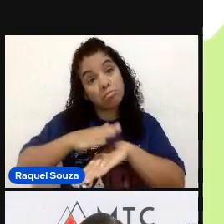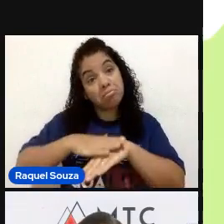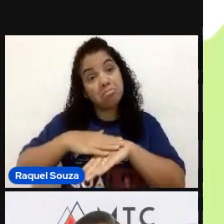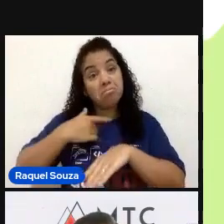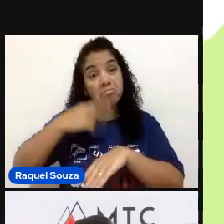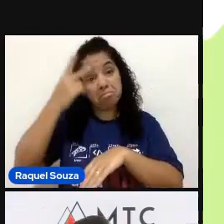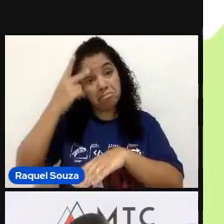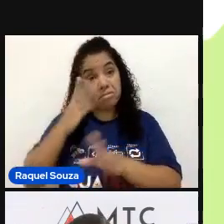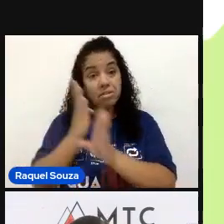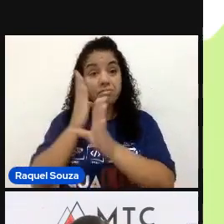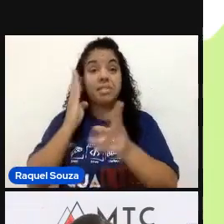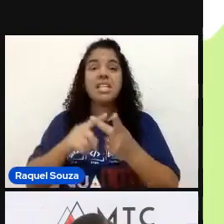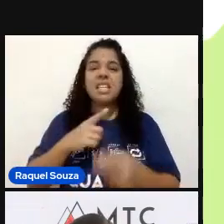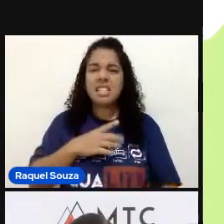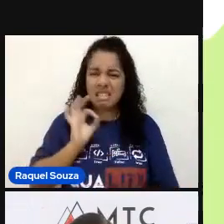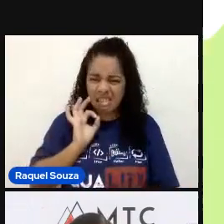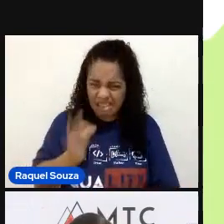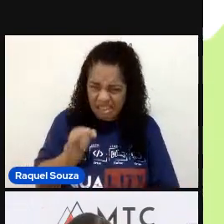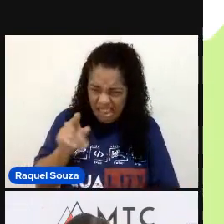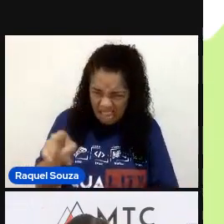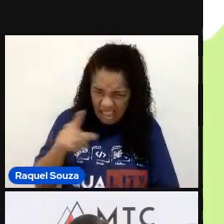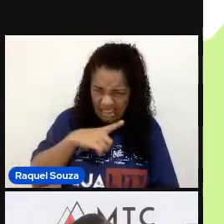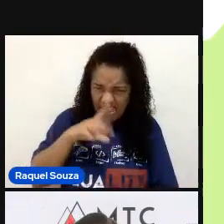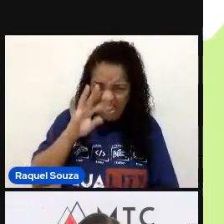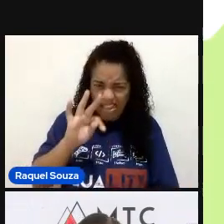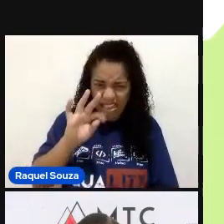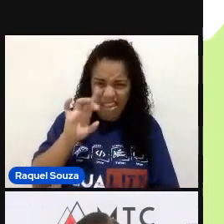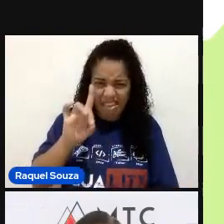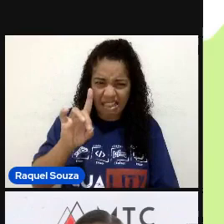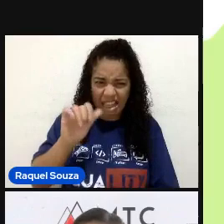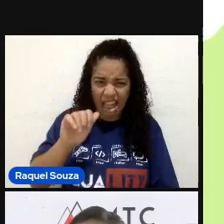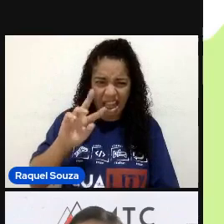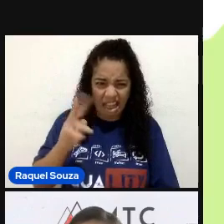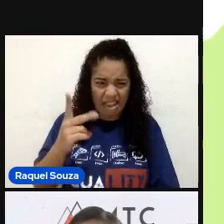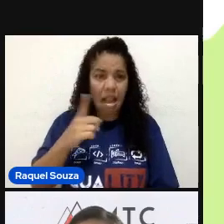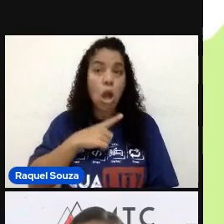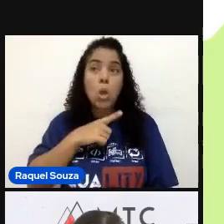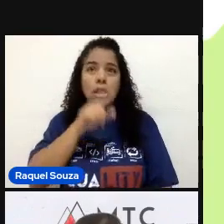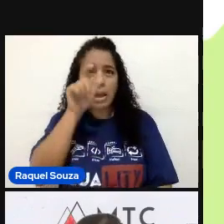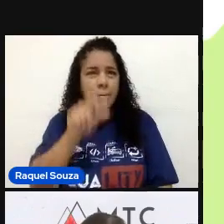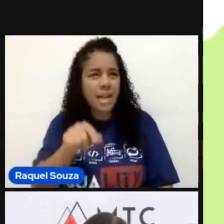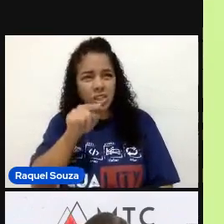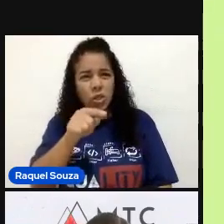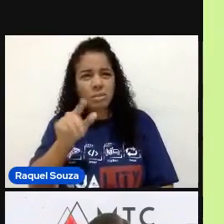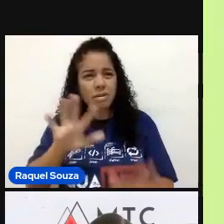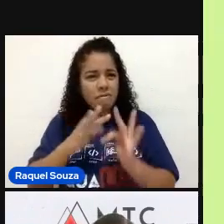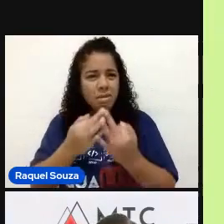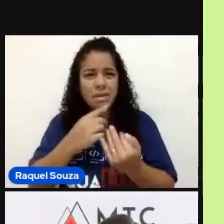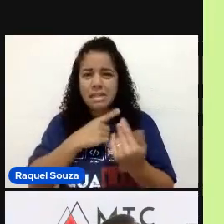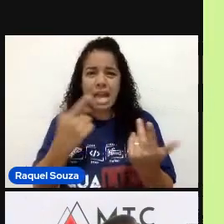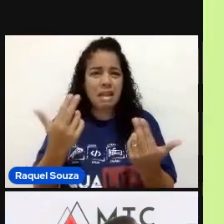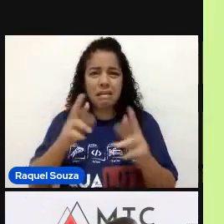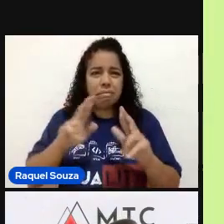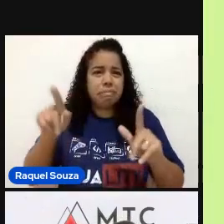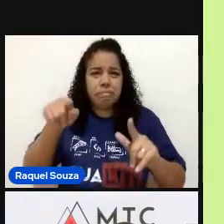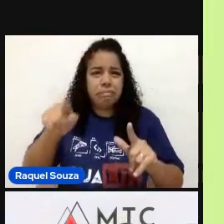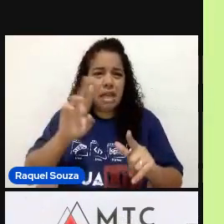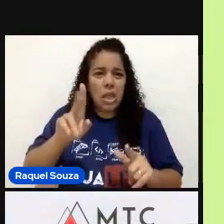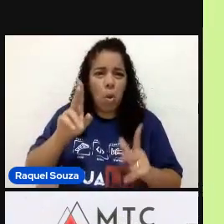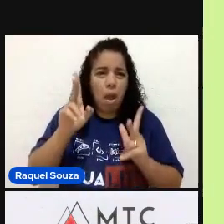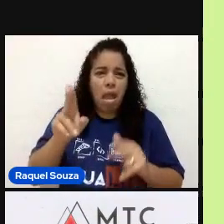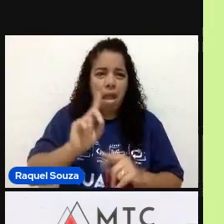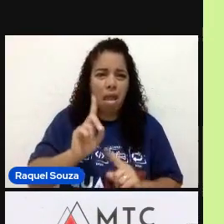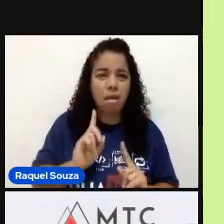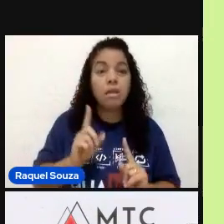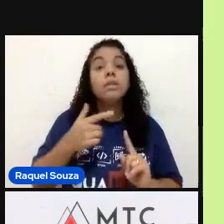autodiagnóstico. Tem certeza que você tem TDAH? Porque eu tenho alguém na minha família que tem e vocês não têm nada a ver. Então, eu trouxe para vocês o